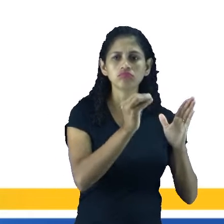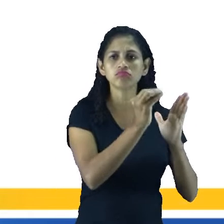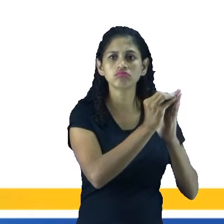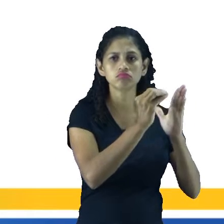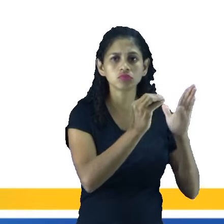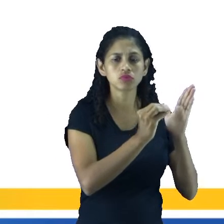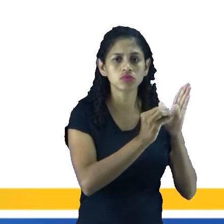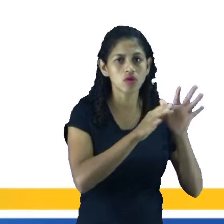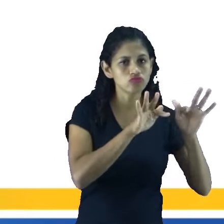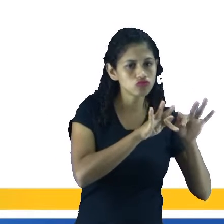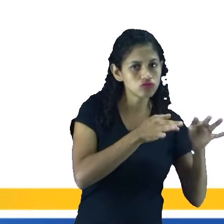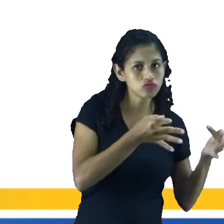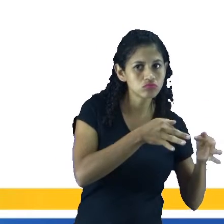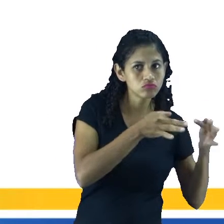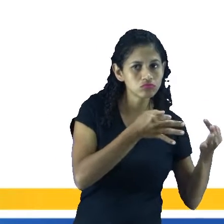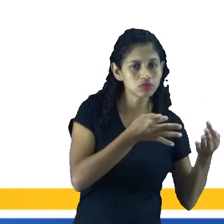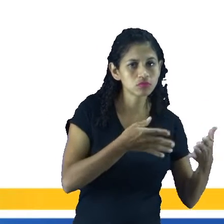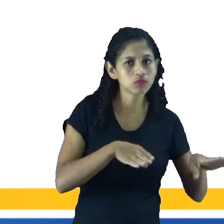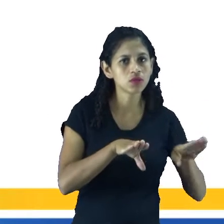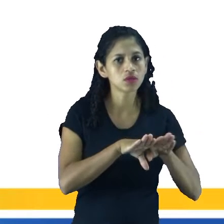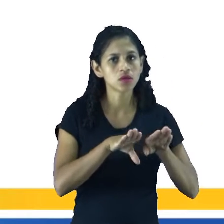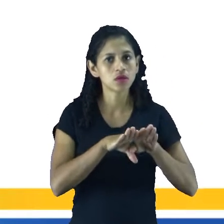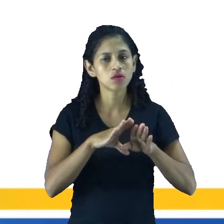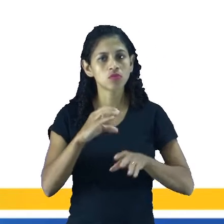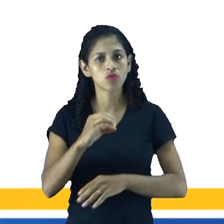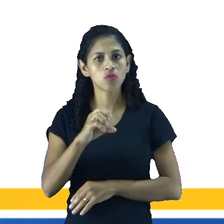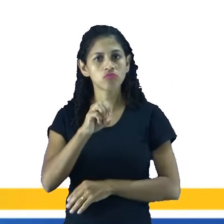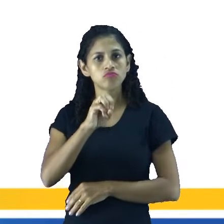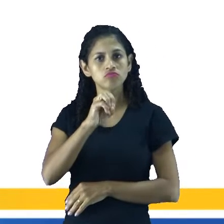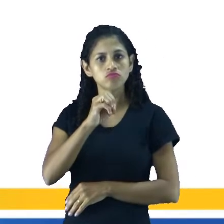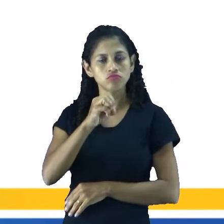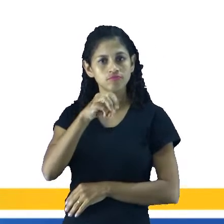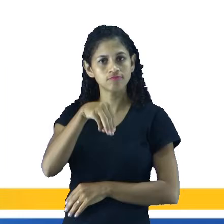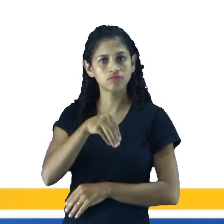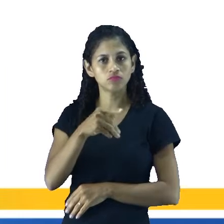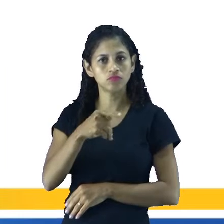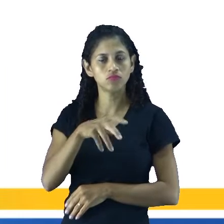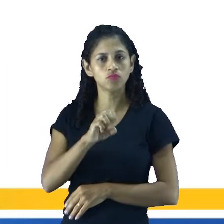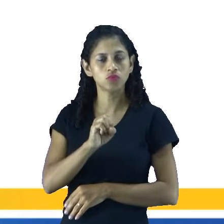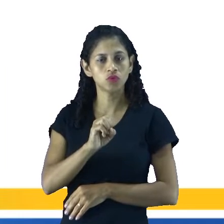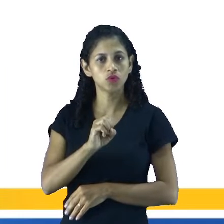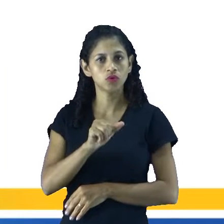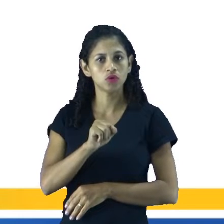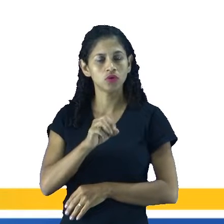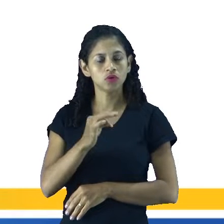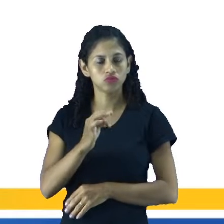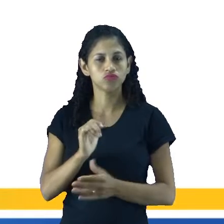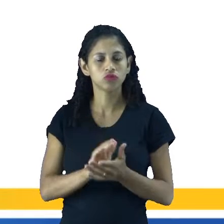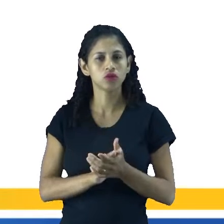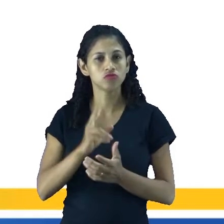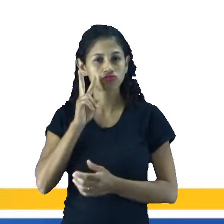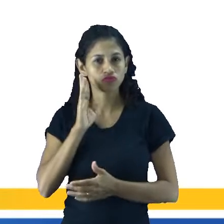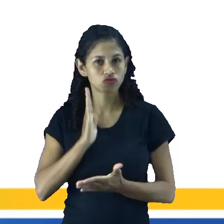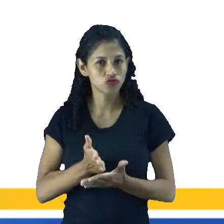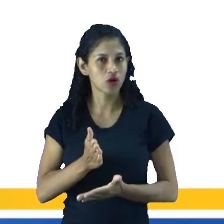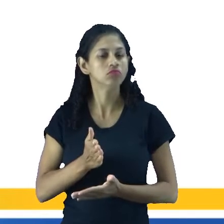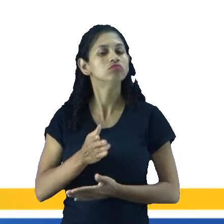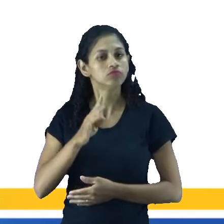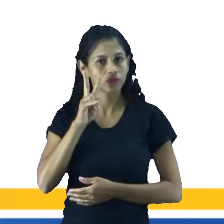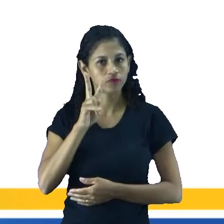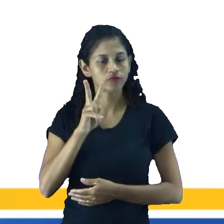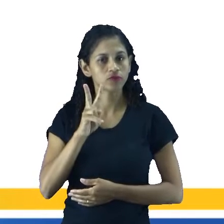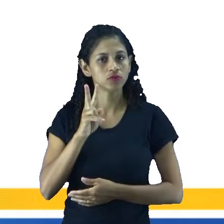simples e compostas. E esse conceito a gente também já viu em aulas anteriores, mas nós também vamos relembrar para